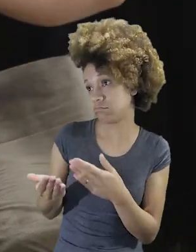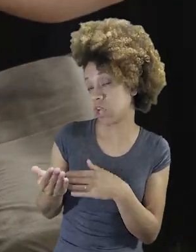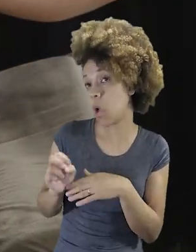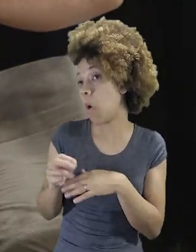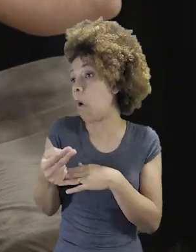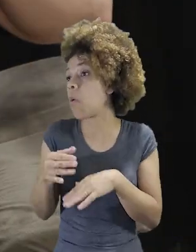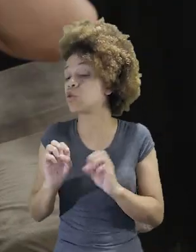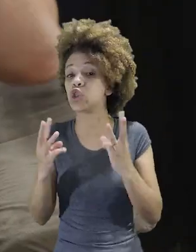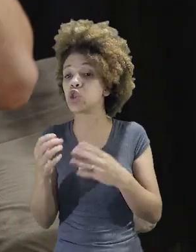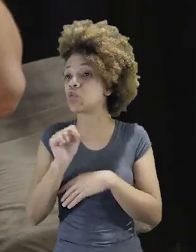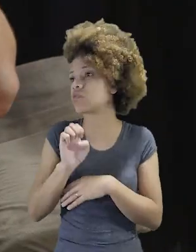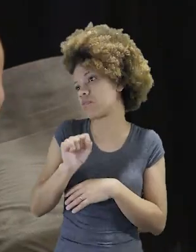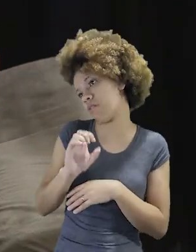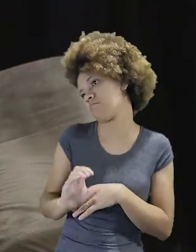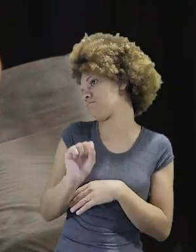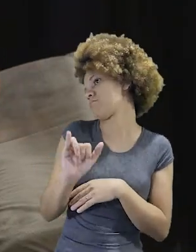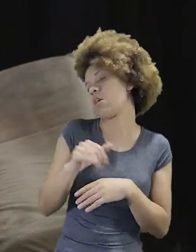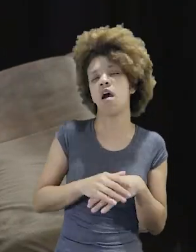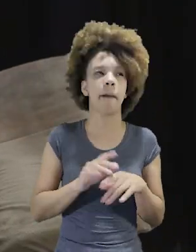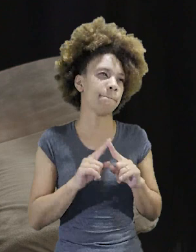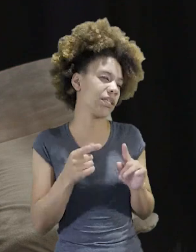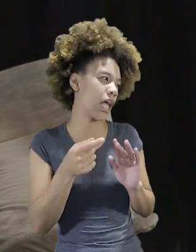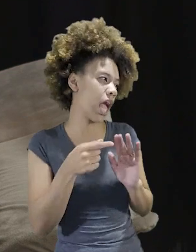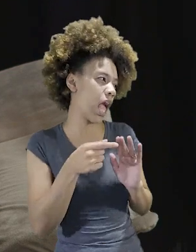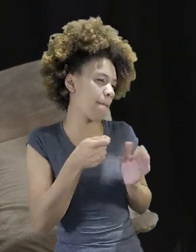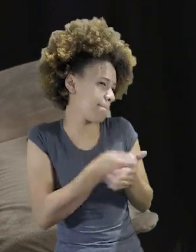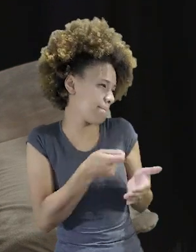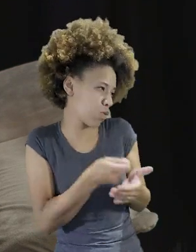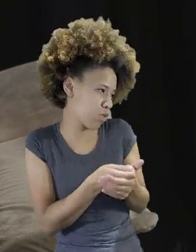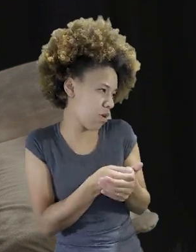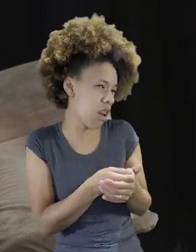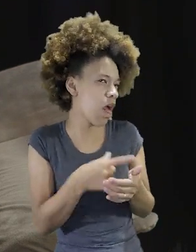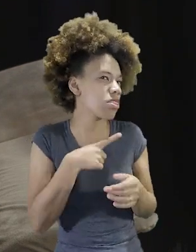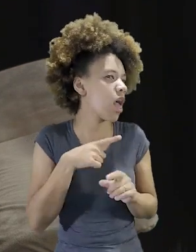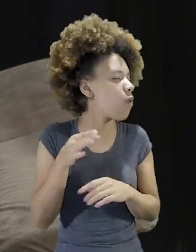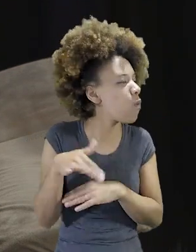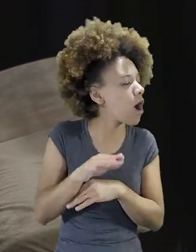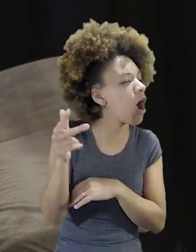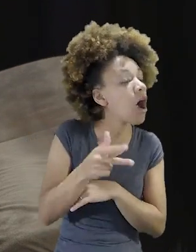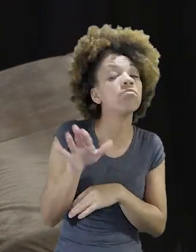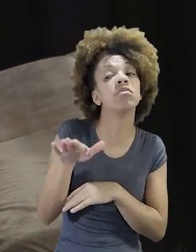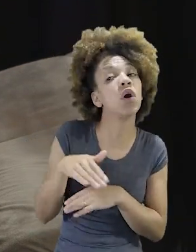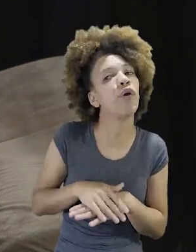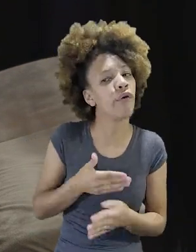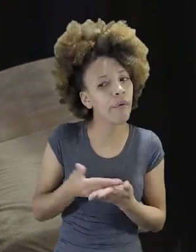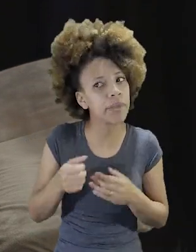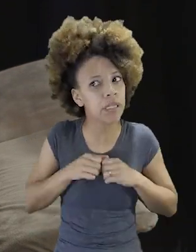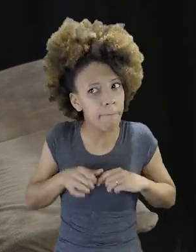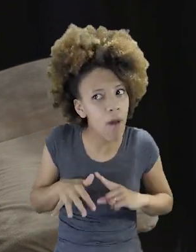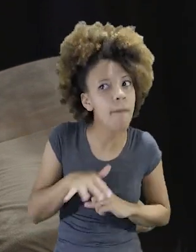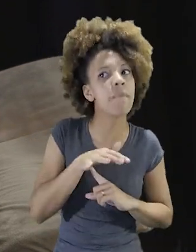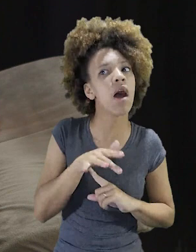quase como um protocolo do tipo assim tem uma comunidade do Rap fala irmão você tá bombar presta atenção se tu começar a fazer só